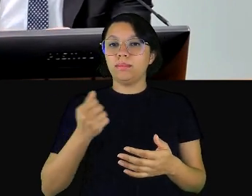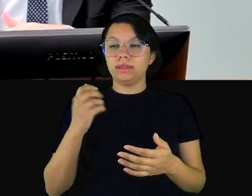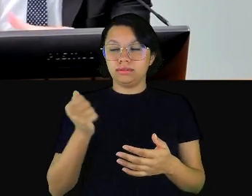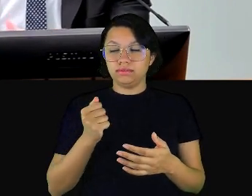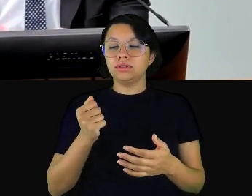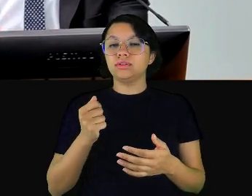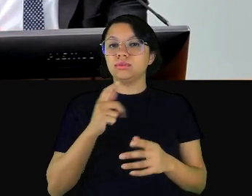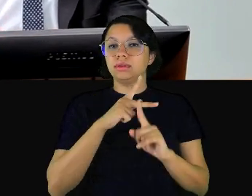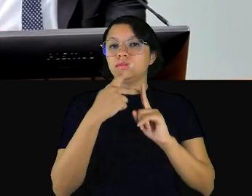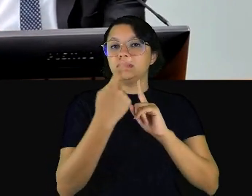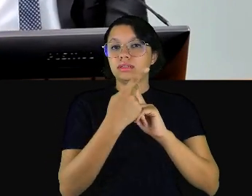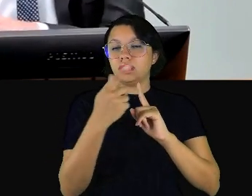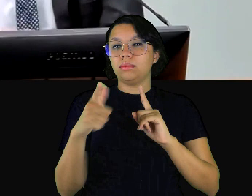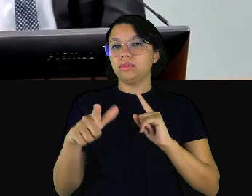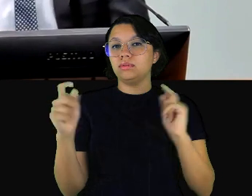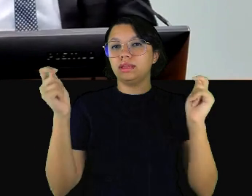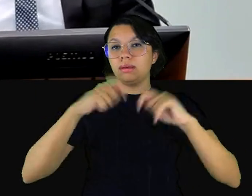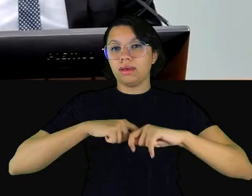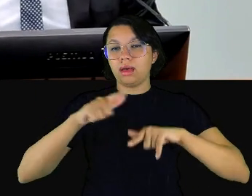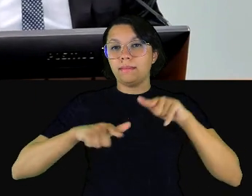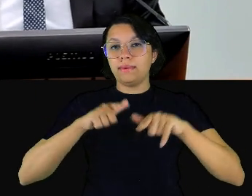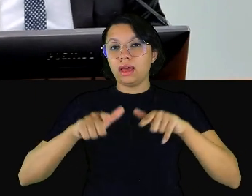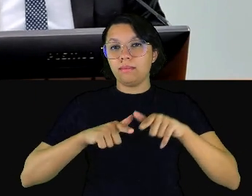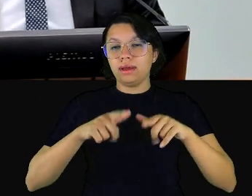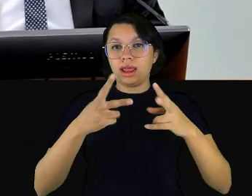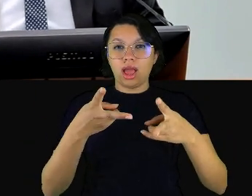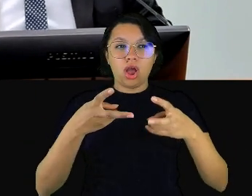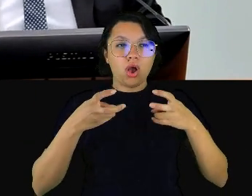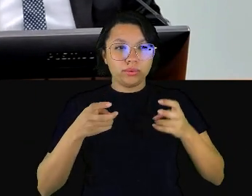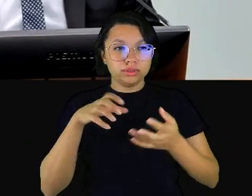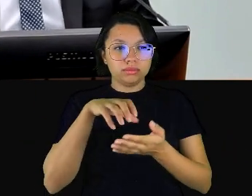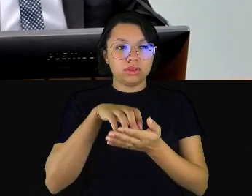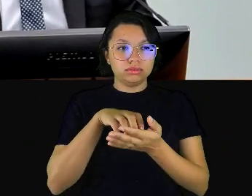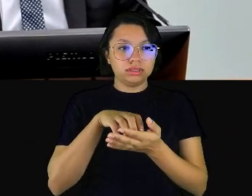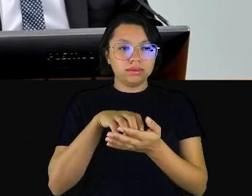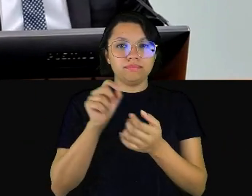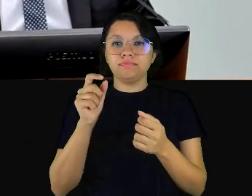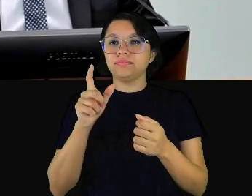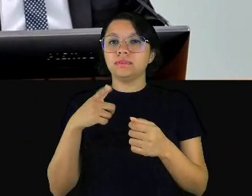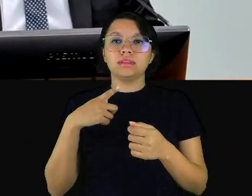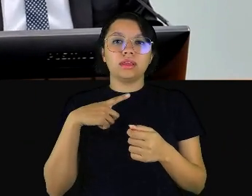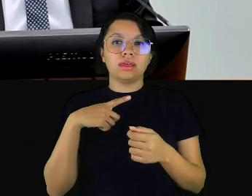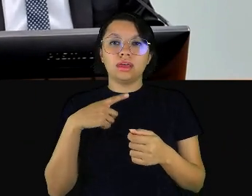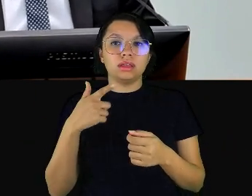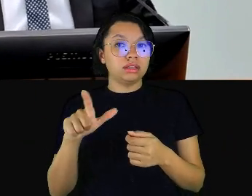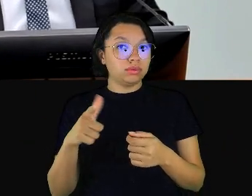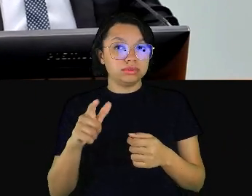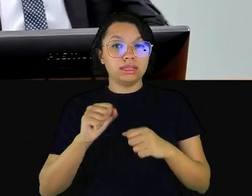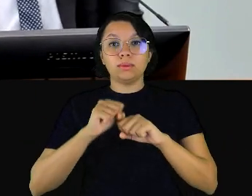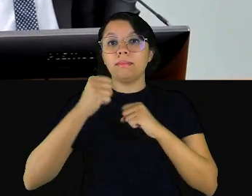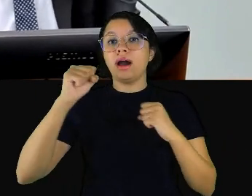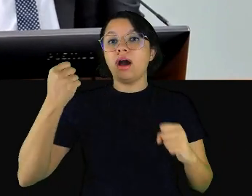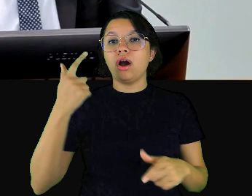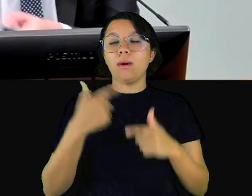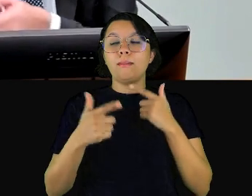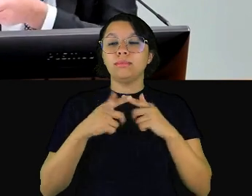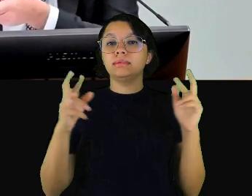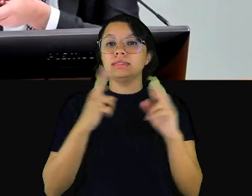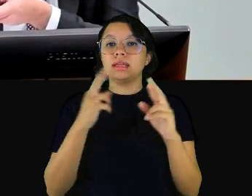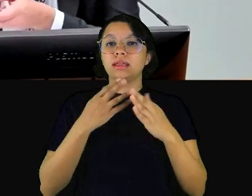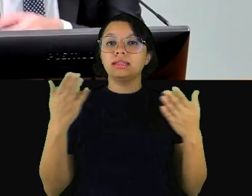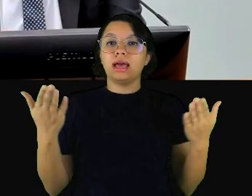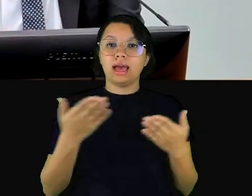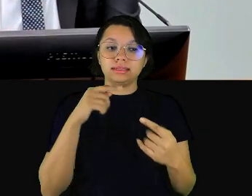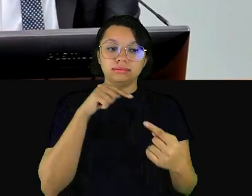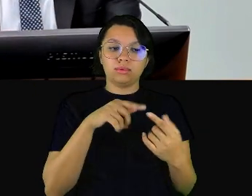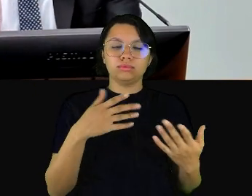da incapacidade laborativa, sendo reconhecida pela autarquia, não causando maiores problemas no que diz respeito a esse